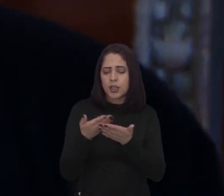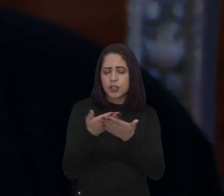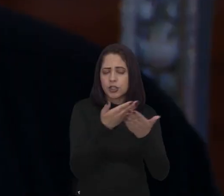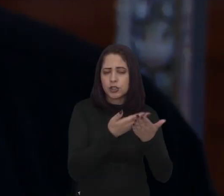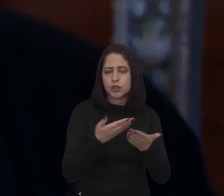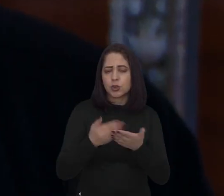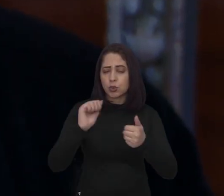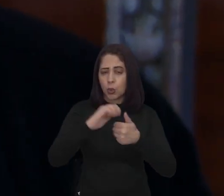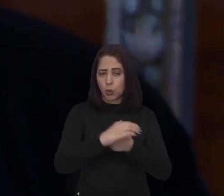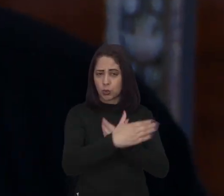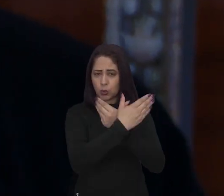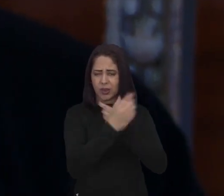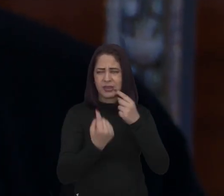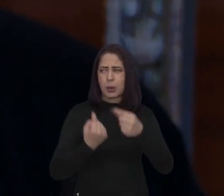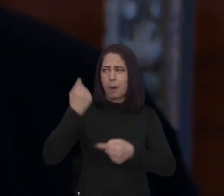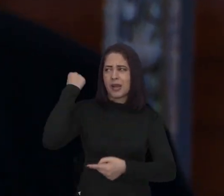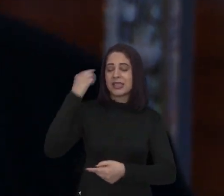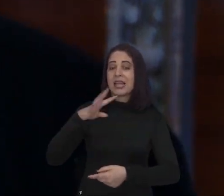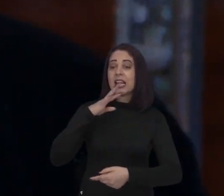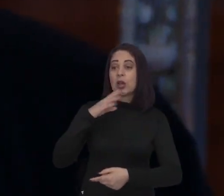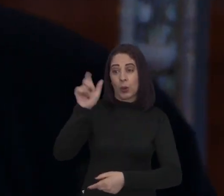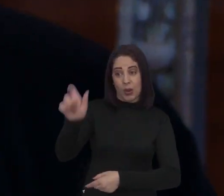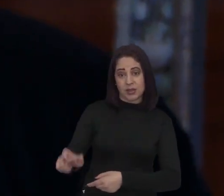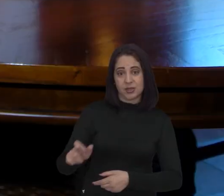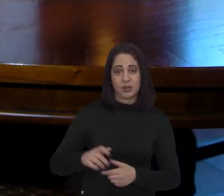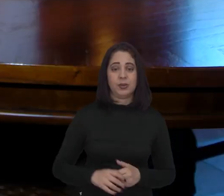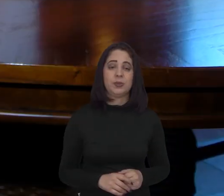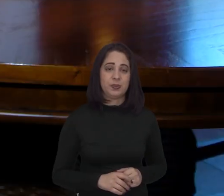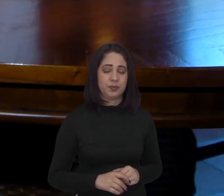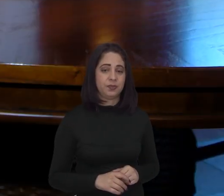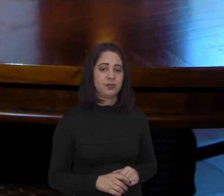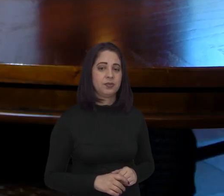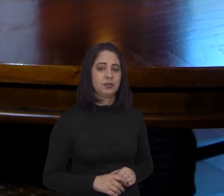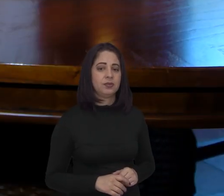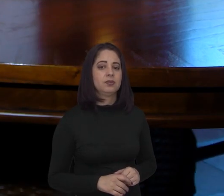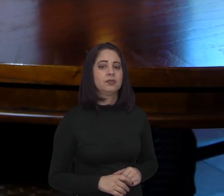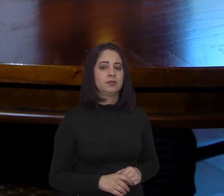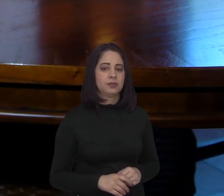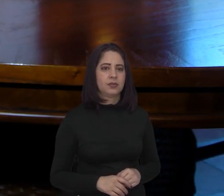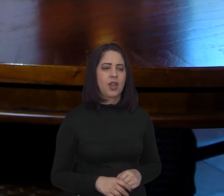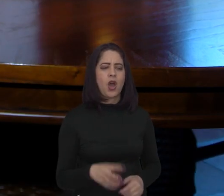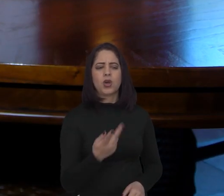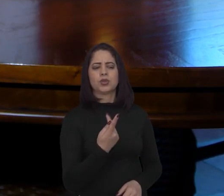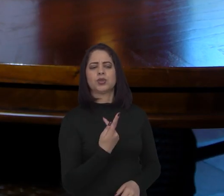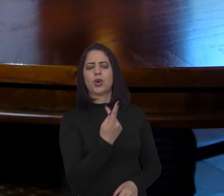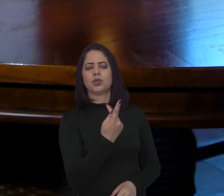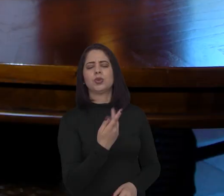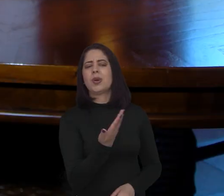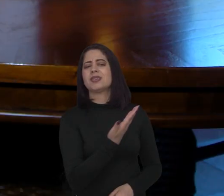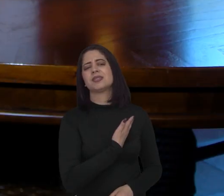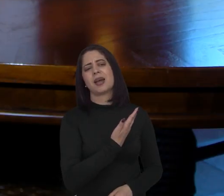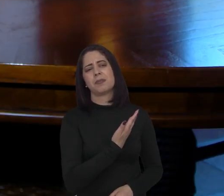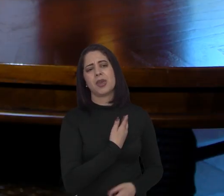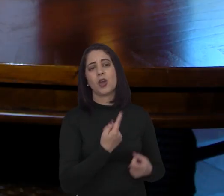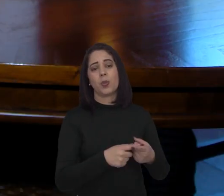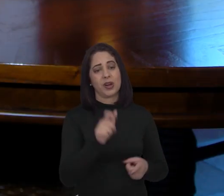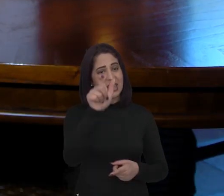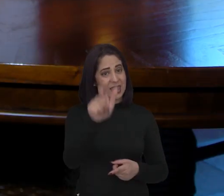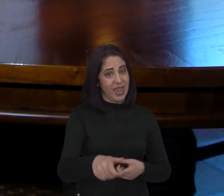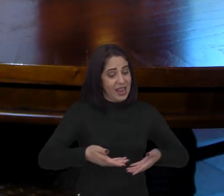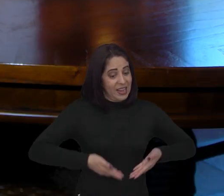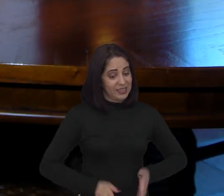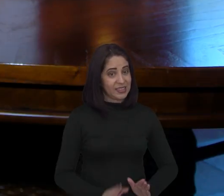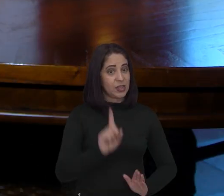primeiros anos em São José e pôde conhecer o Marechal. Acho que favoreceu muito essa amizade, o fato dele ser